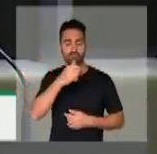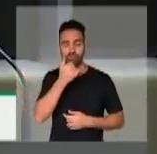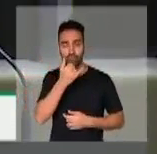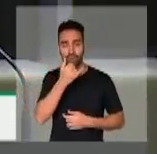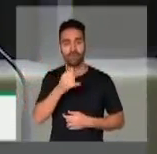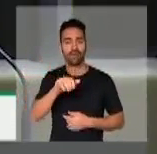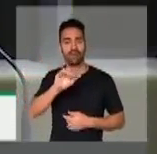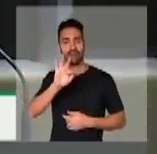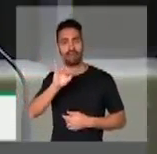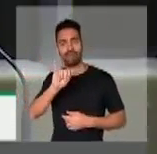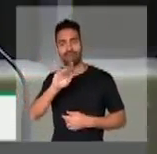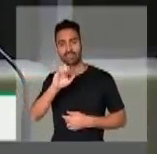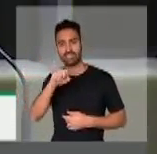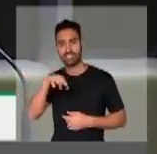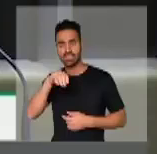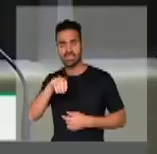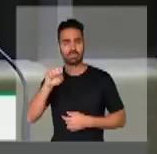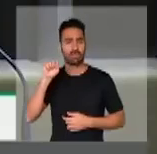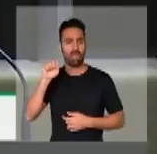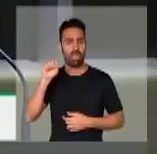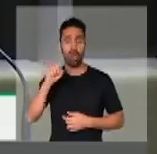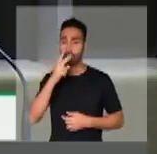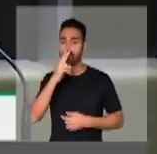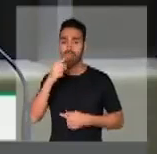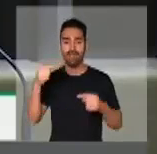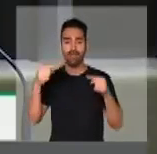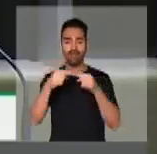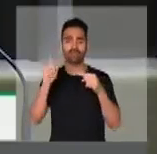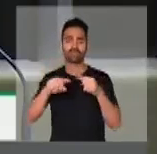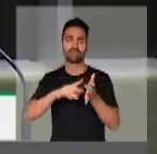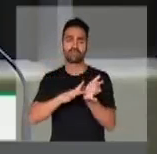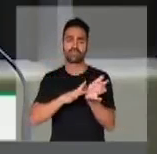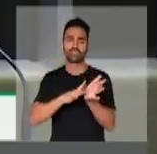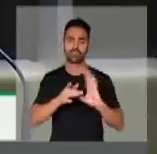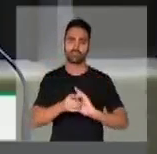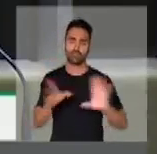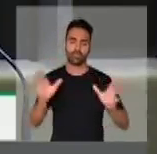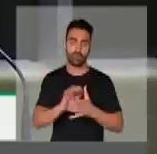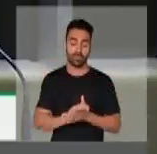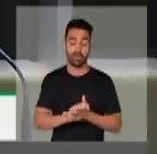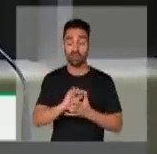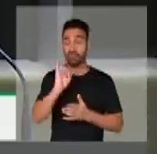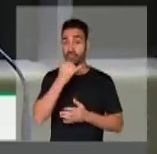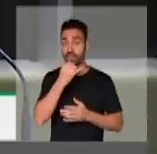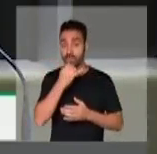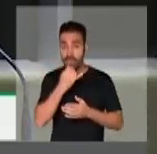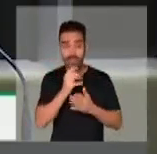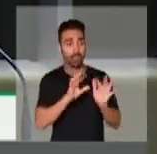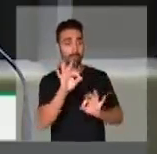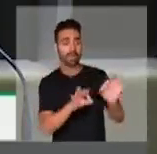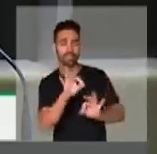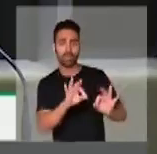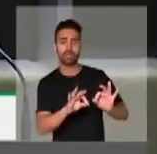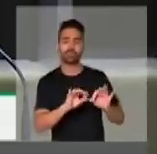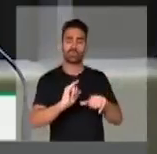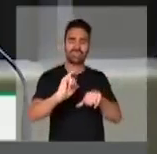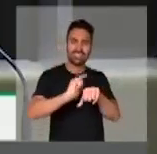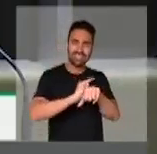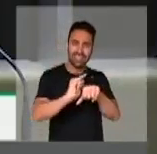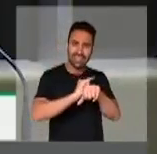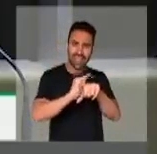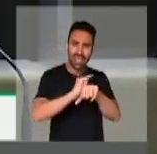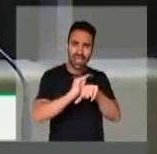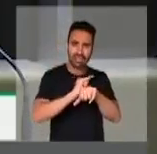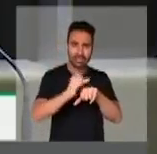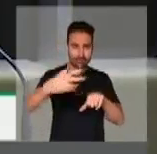de democracia, porque, infelizmente, o planejamento estratégico do